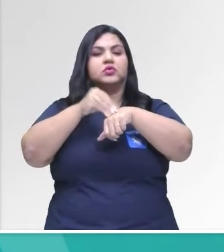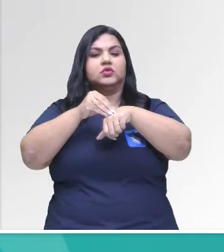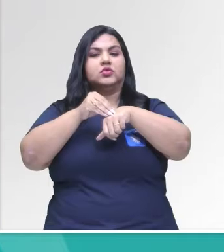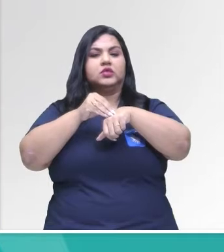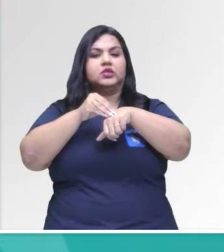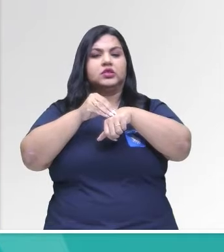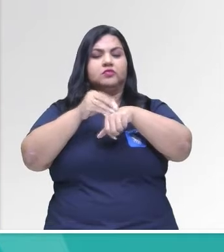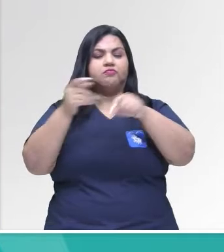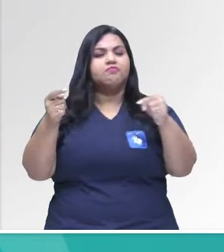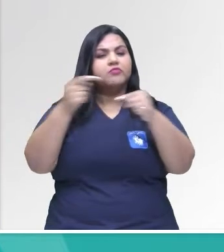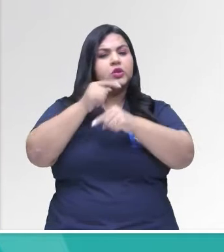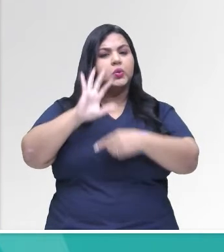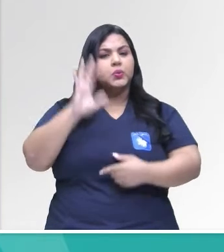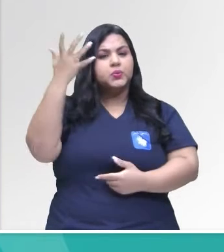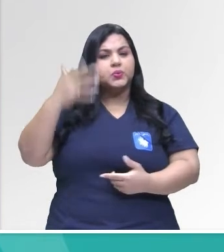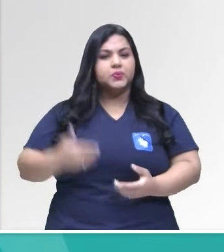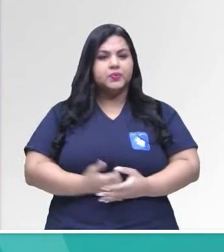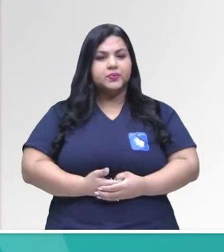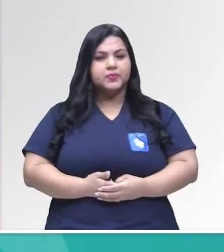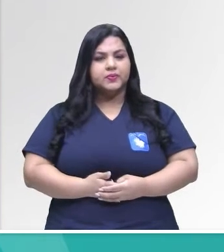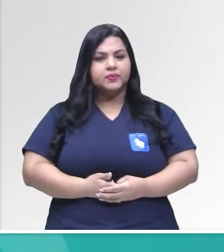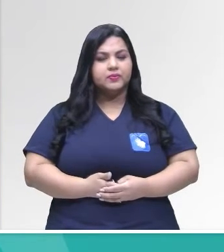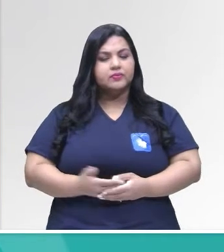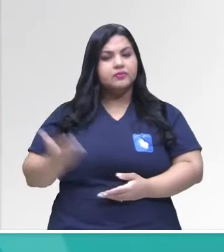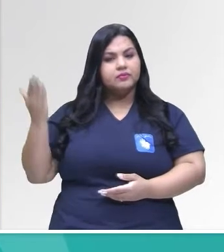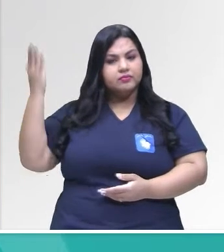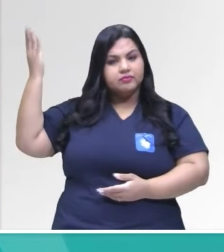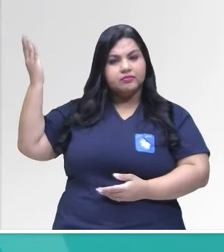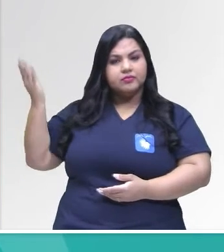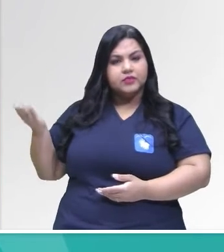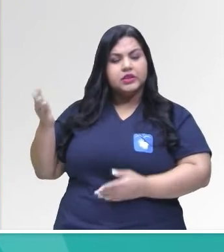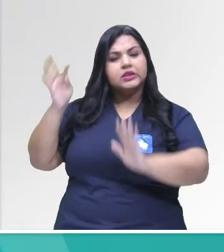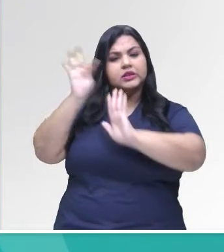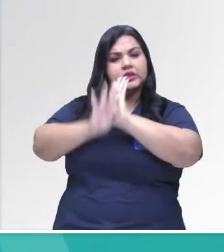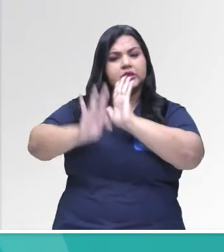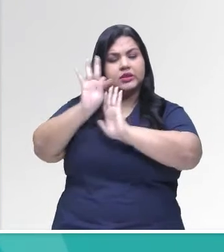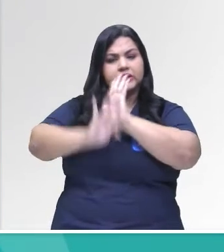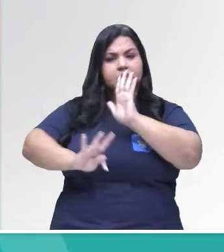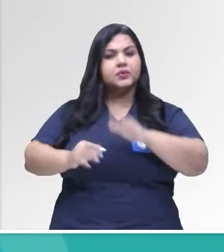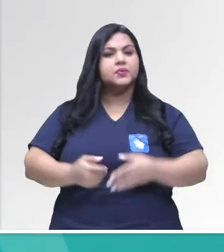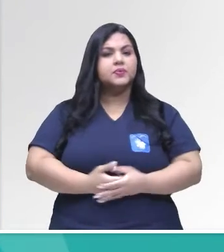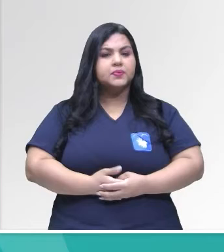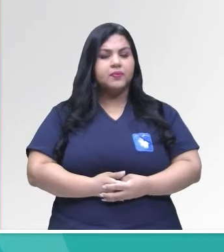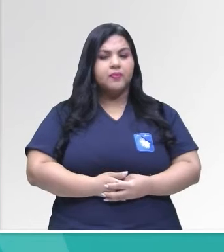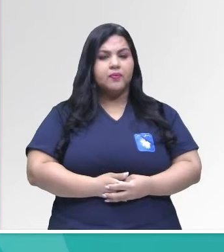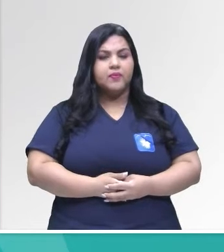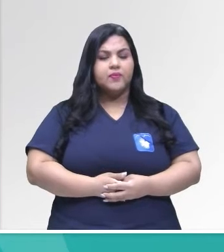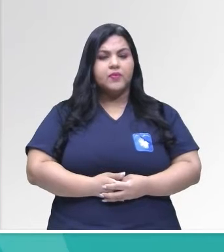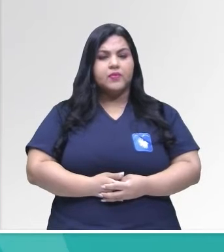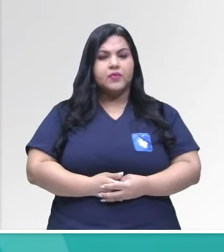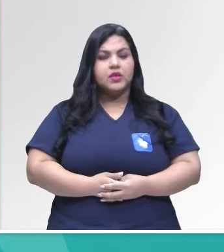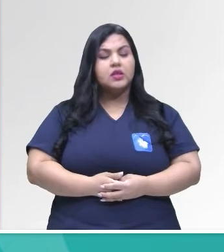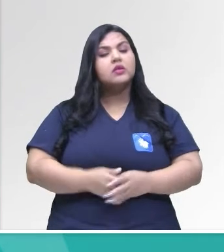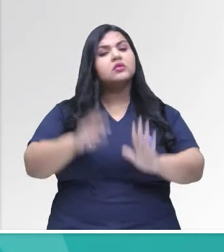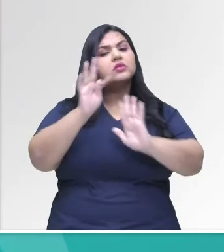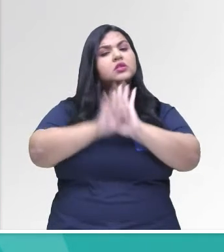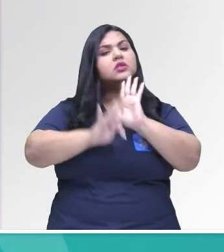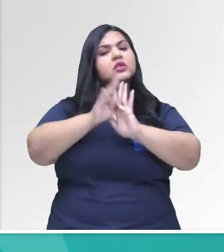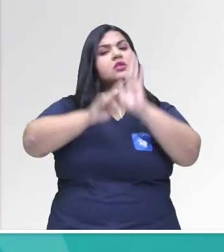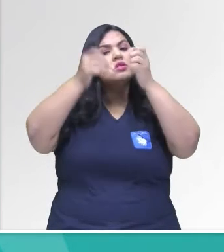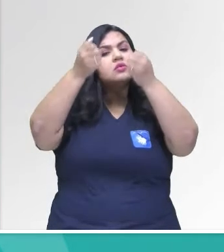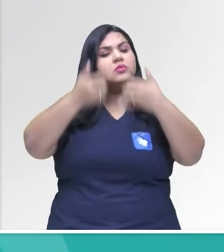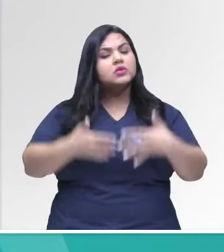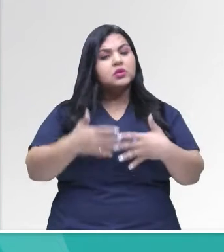por acaso. Vejam comigo. Aqui eu tenho esse texto, e esse texto está falando sobre